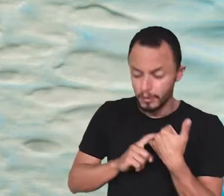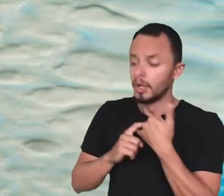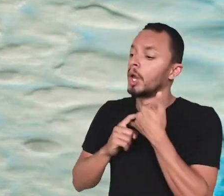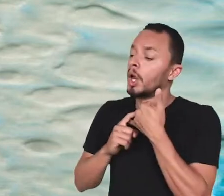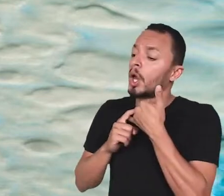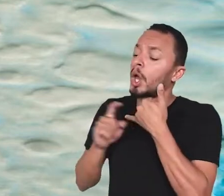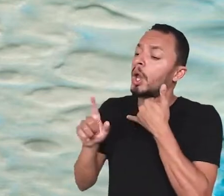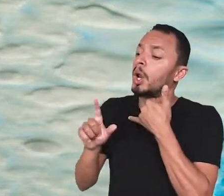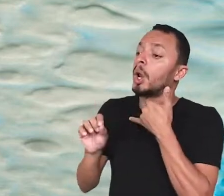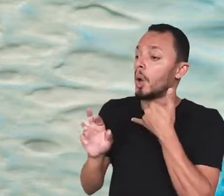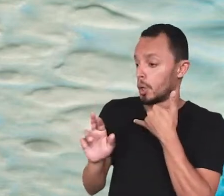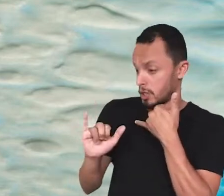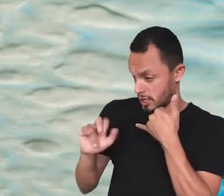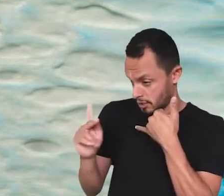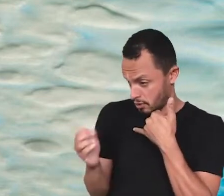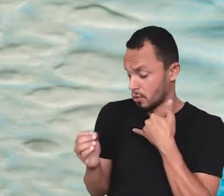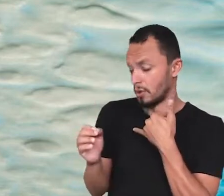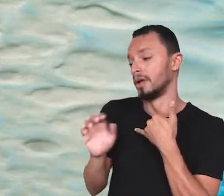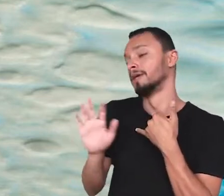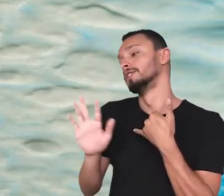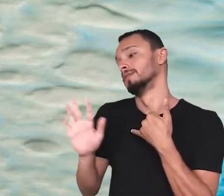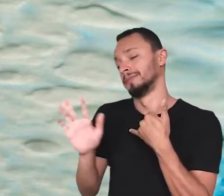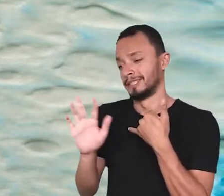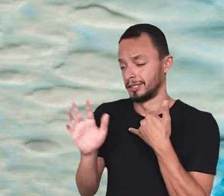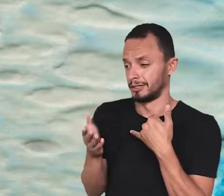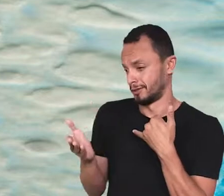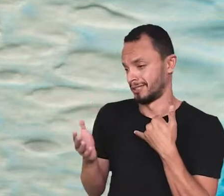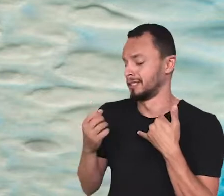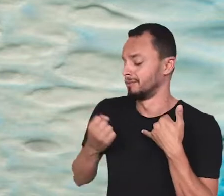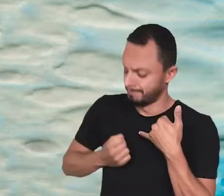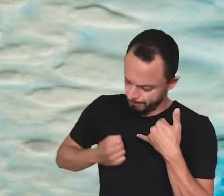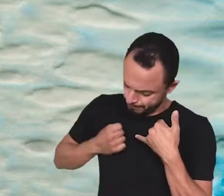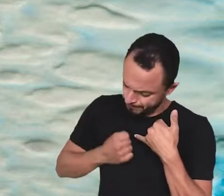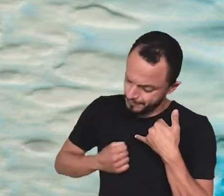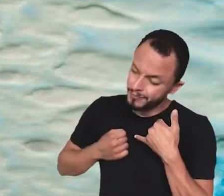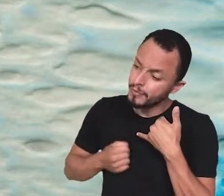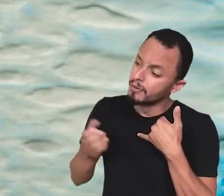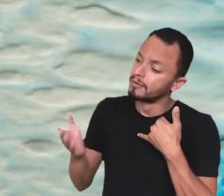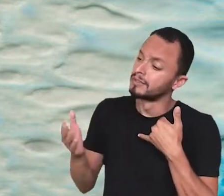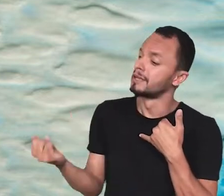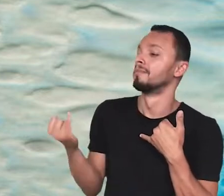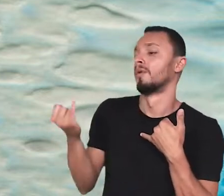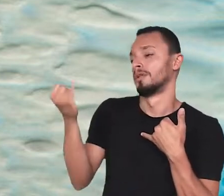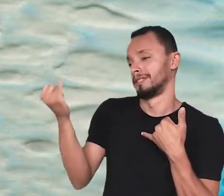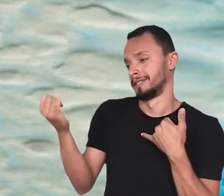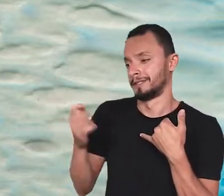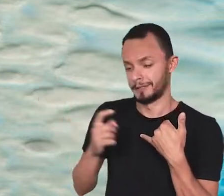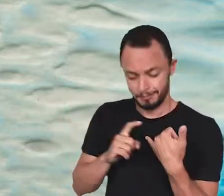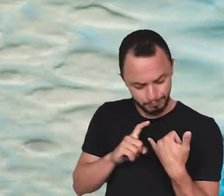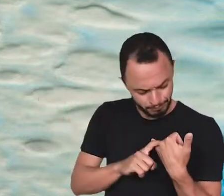Lourinho, eu queria me despedir de você. Eu já tô com tanta saudade. Você é muito importante pra